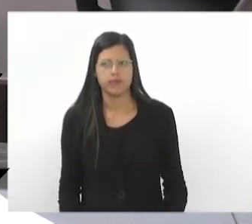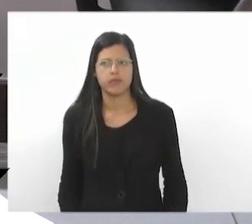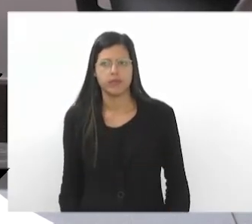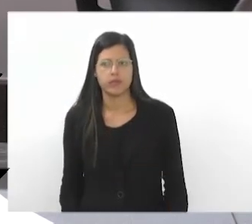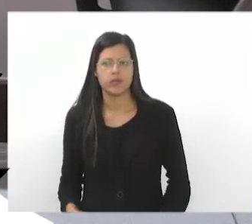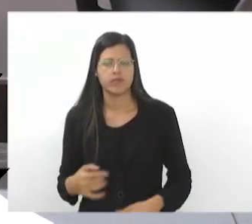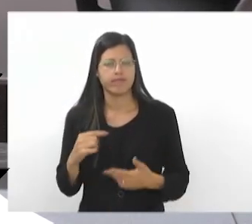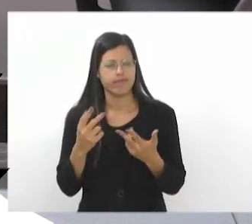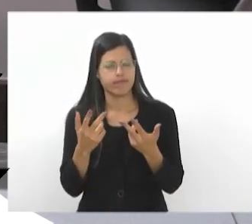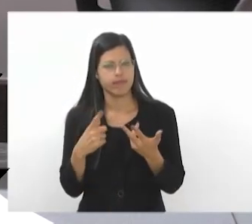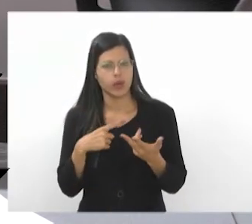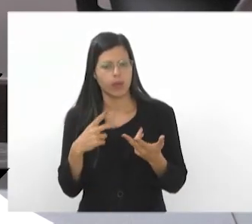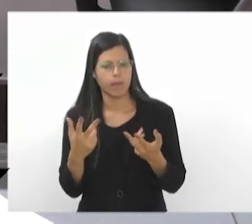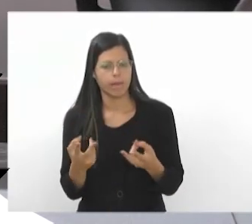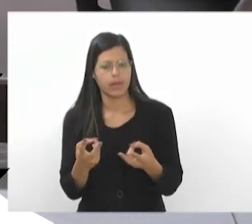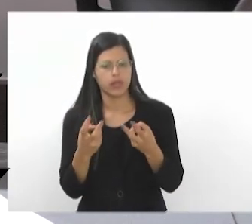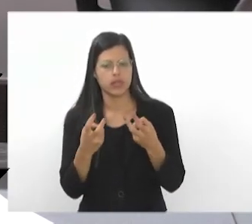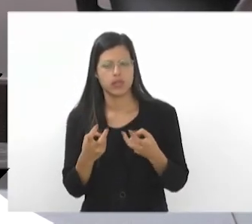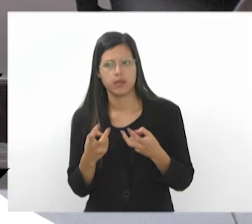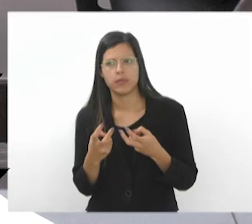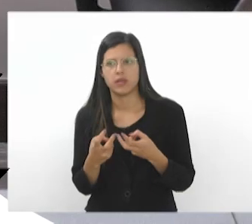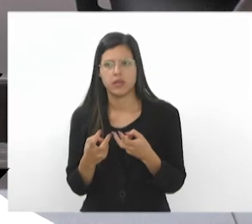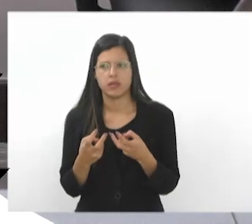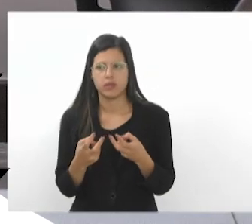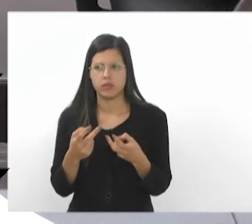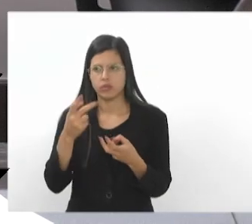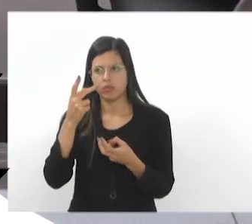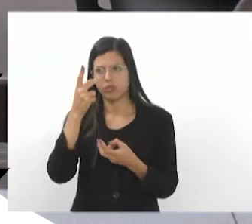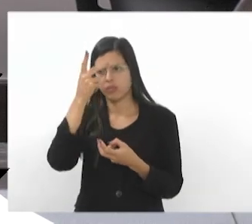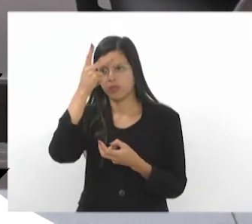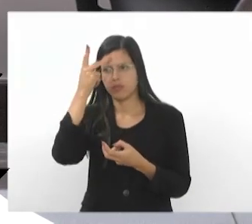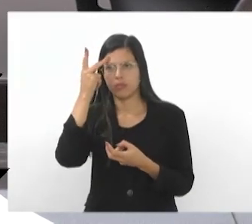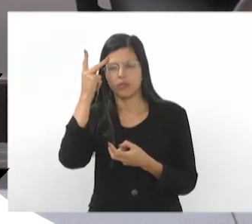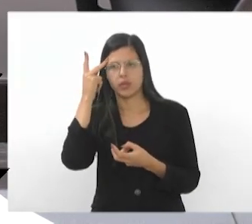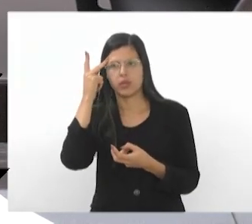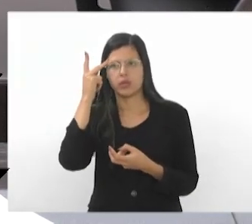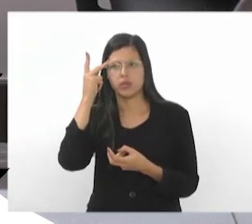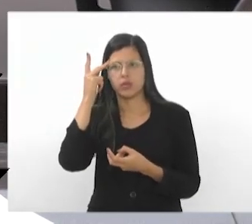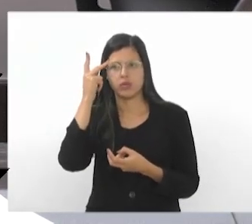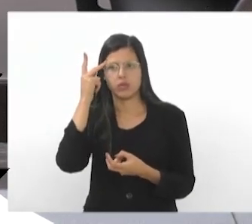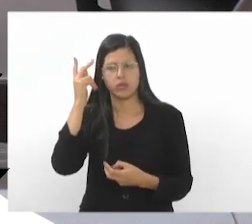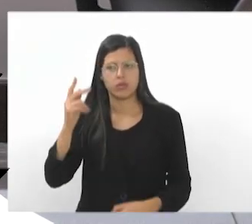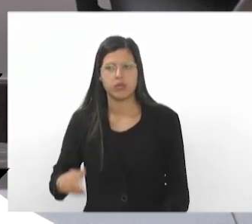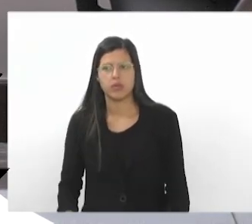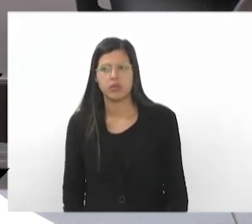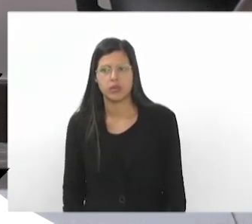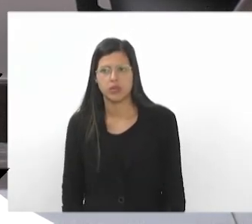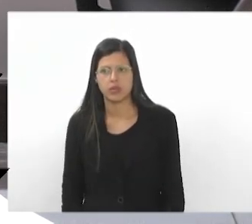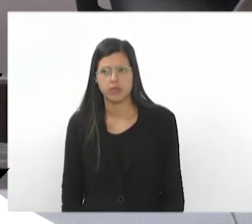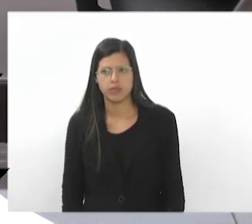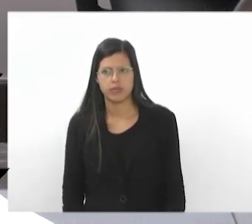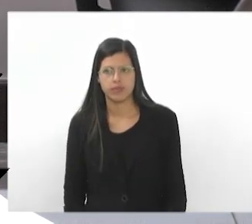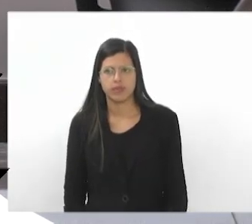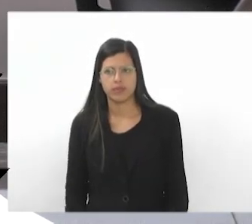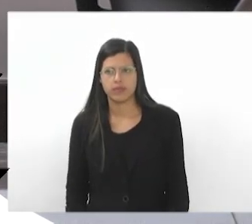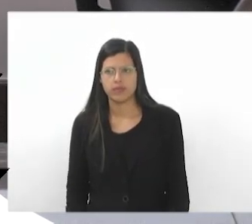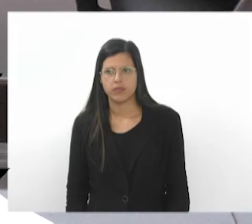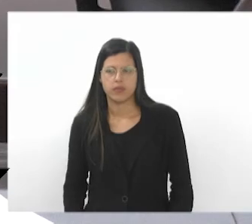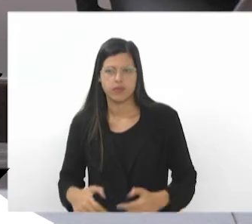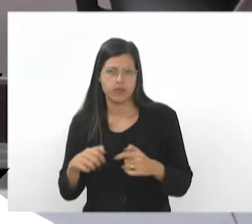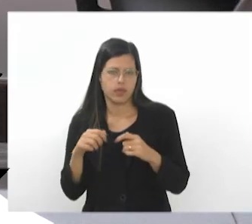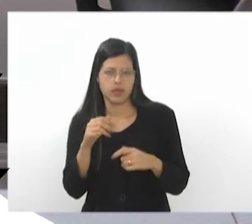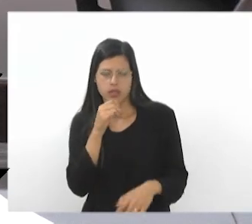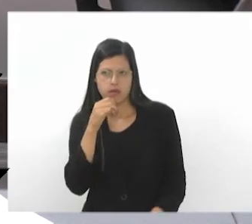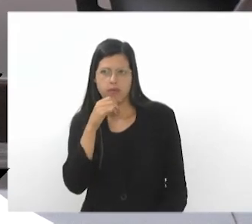muitas vezes que pessoas se internam para fazer uma